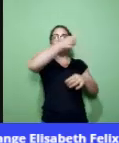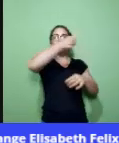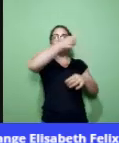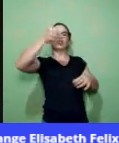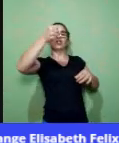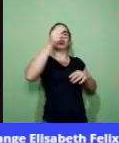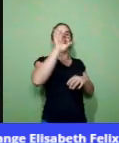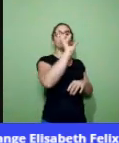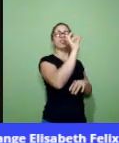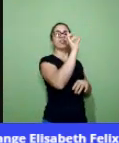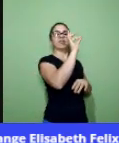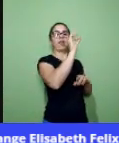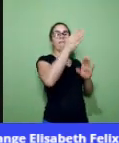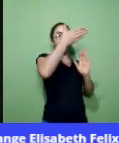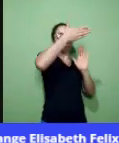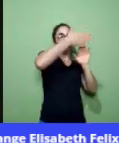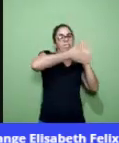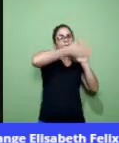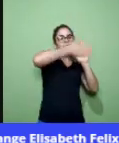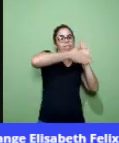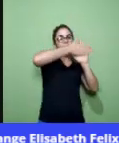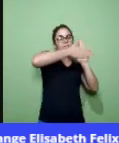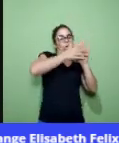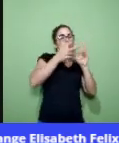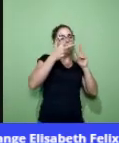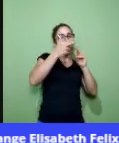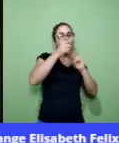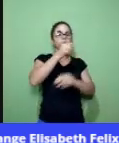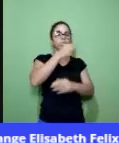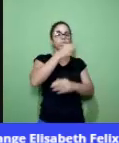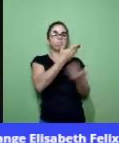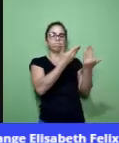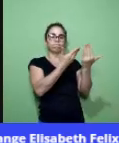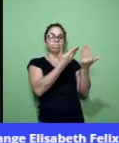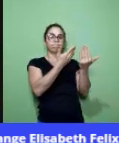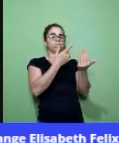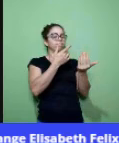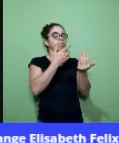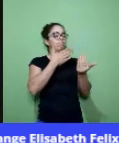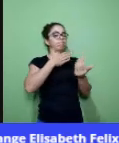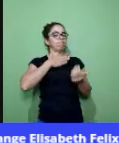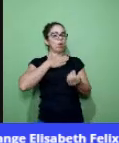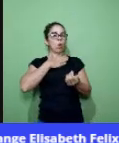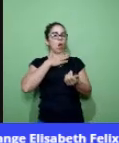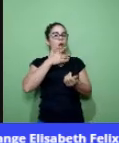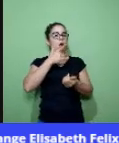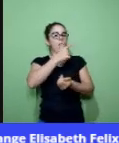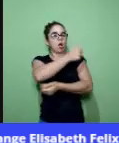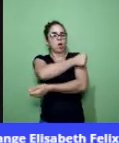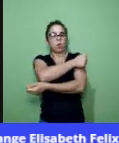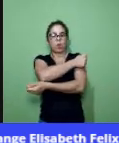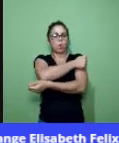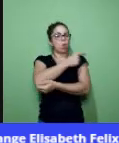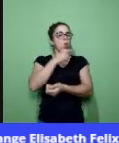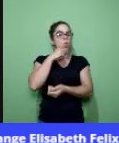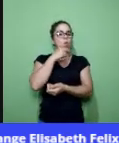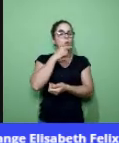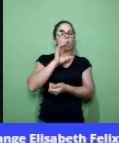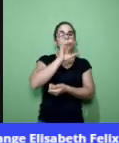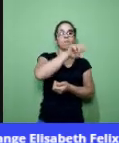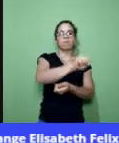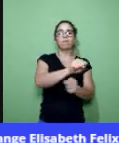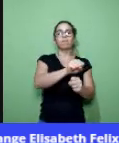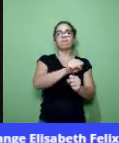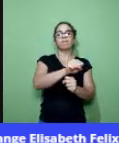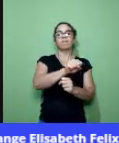aqui, aquele que a gente usa no imã de geladeira, ele vai ficar rente, né? A mesa como esse, ó. Muitas